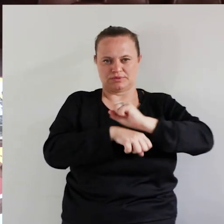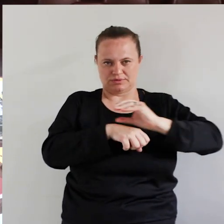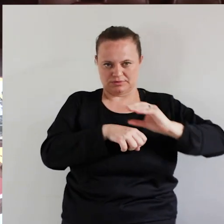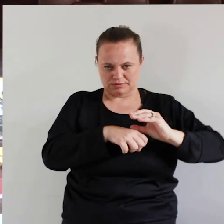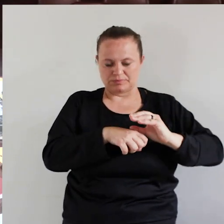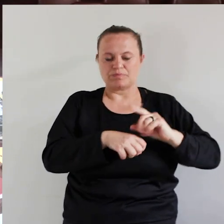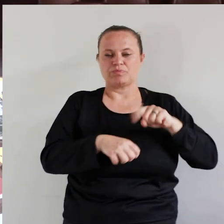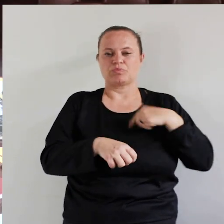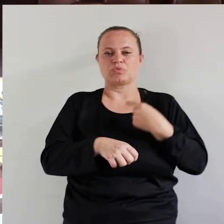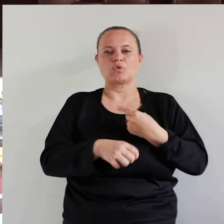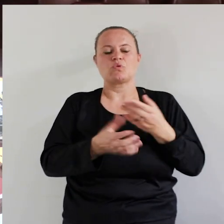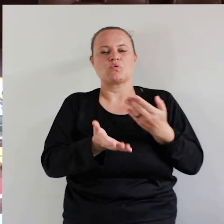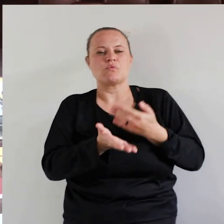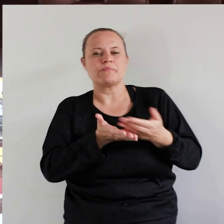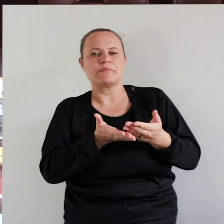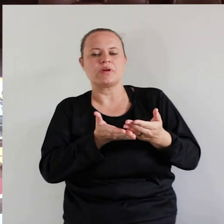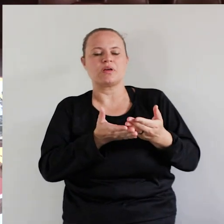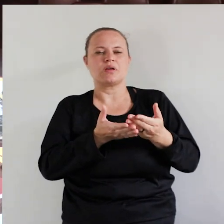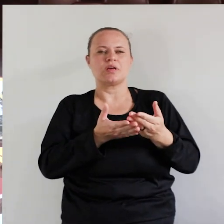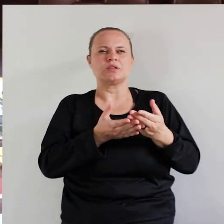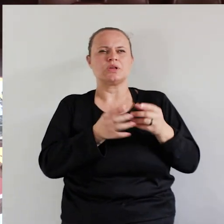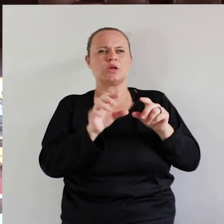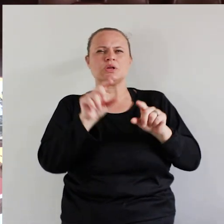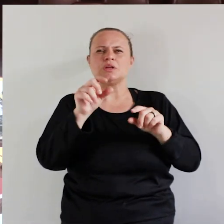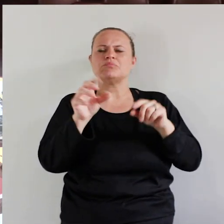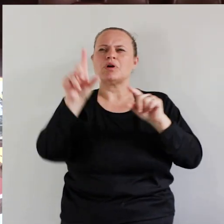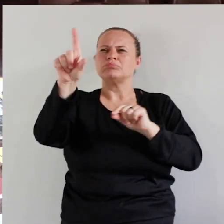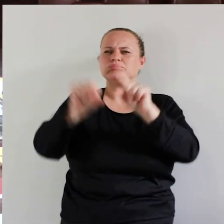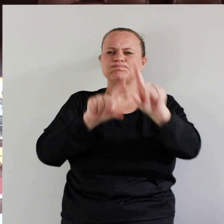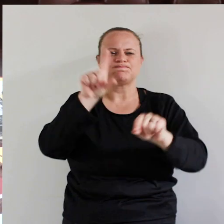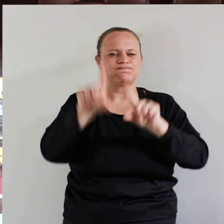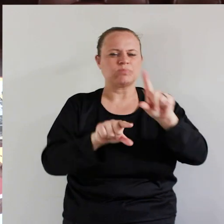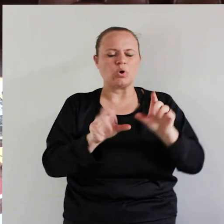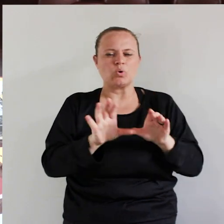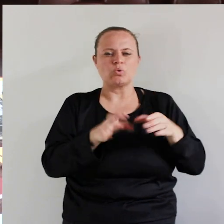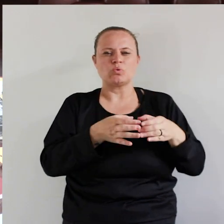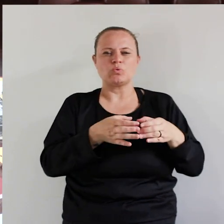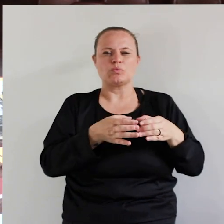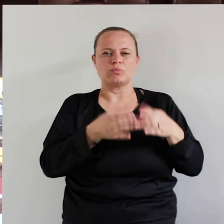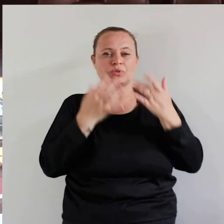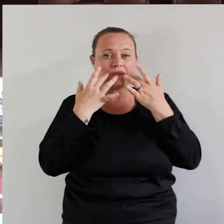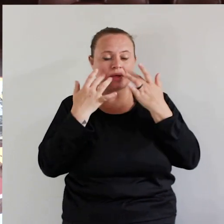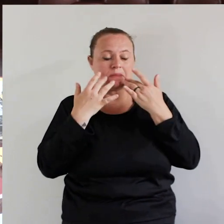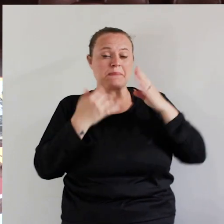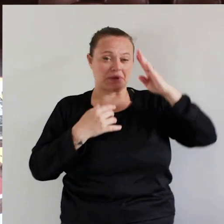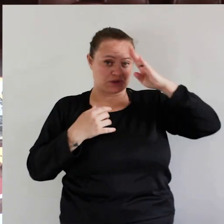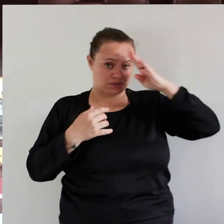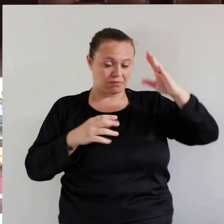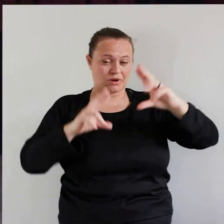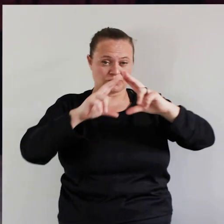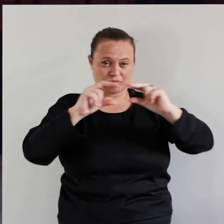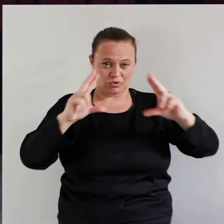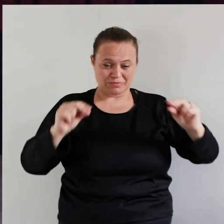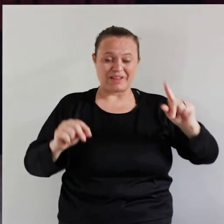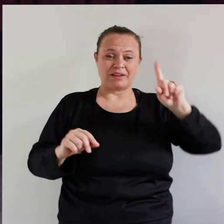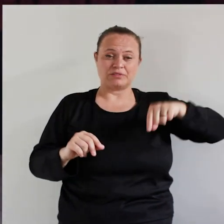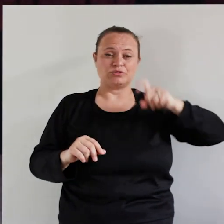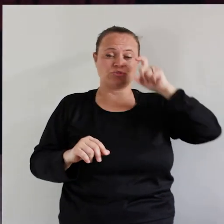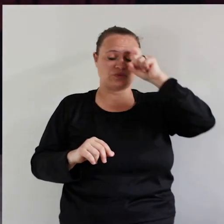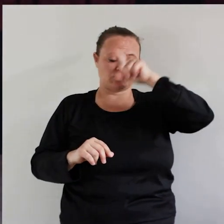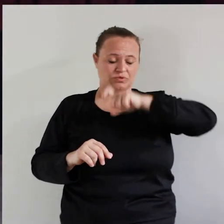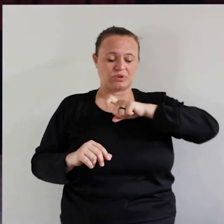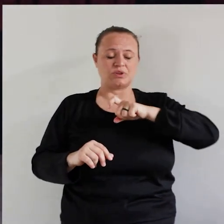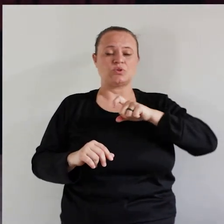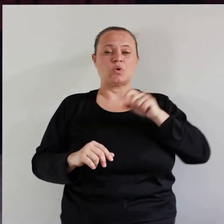teatro de Santa Catarina, né? Isso. E aí a gente começa mapeamento sobre grupos teatrais aqui,